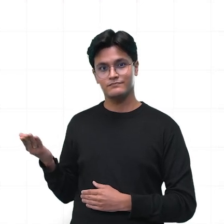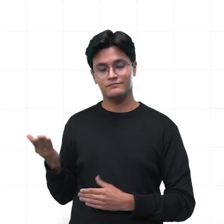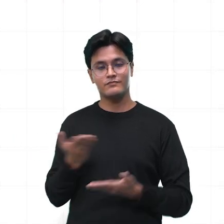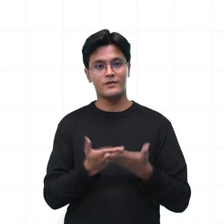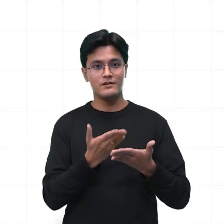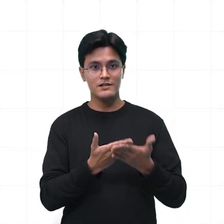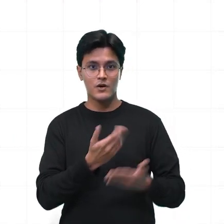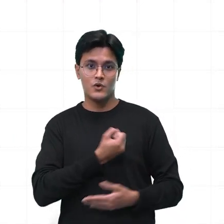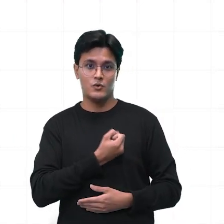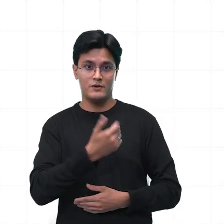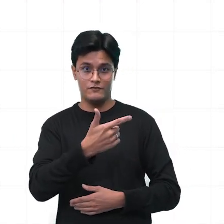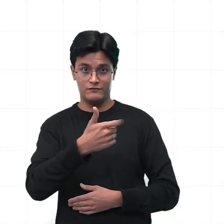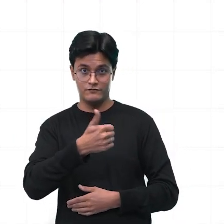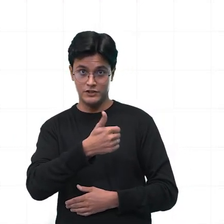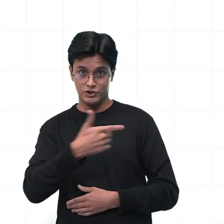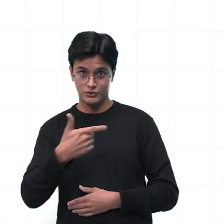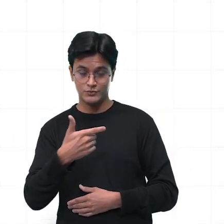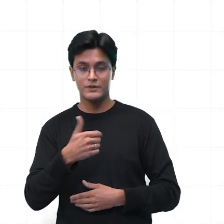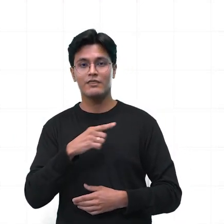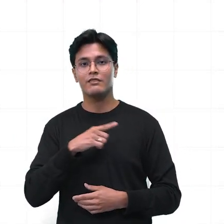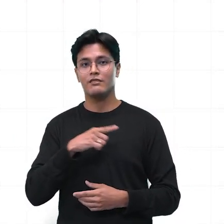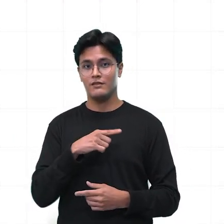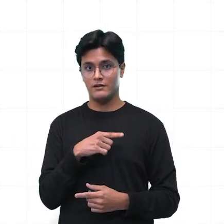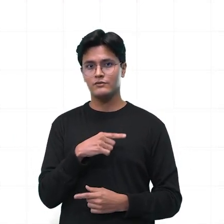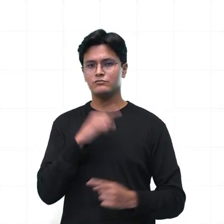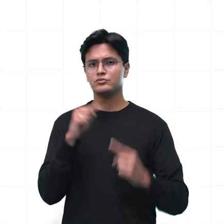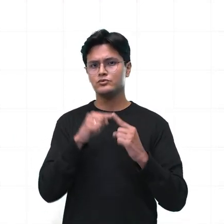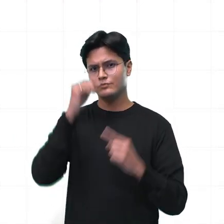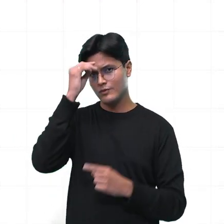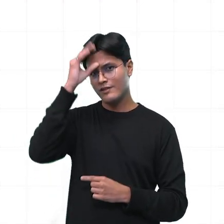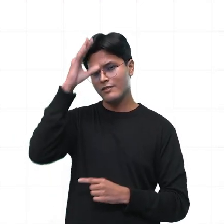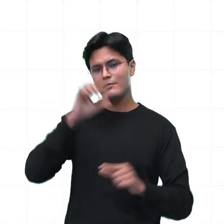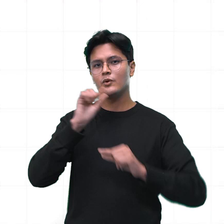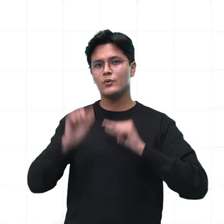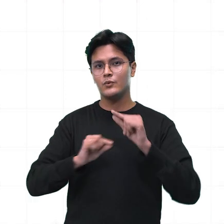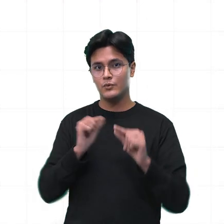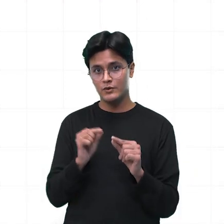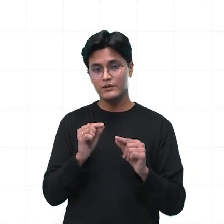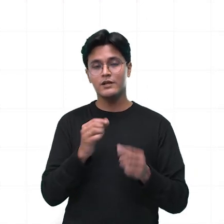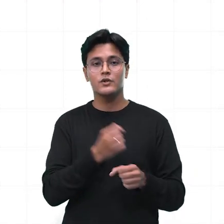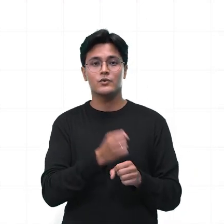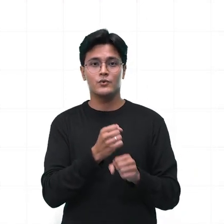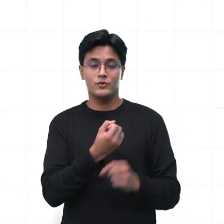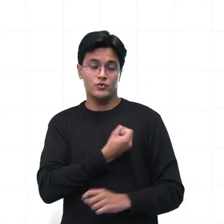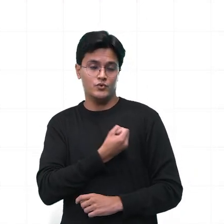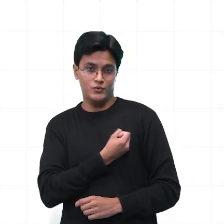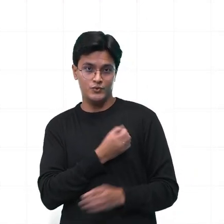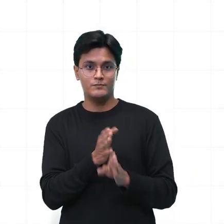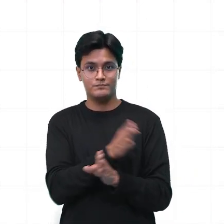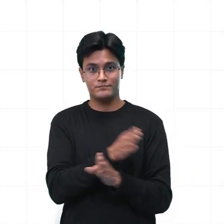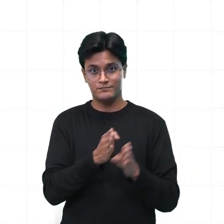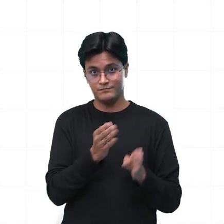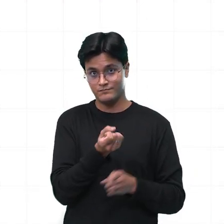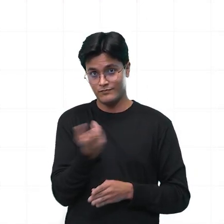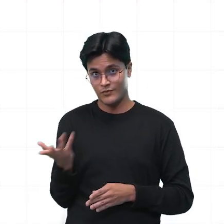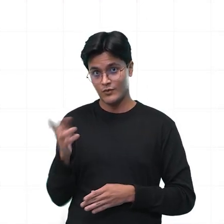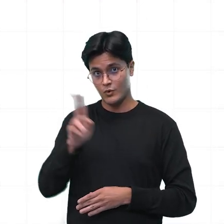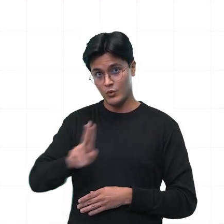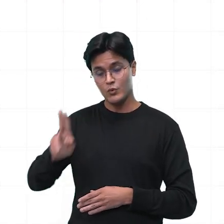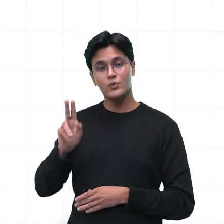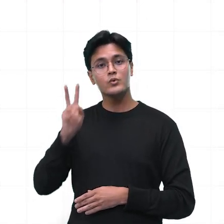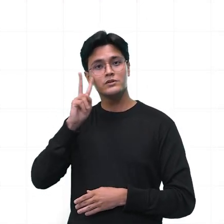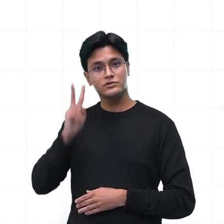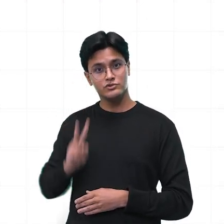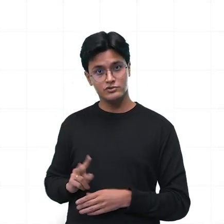21 objeto de conhecimento números inteiros uso história ordenação Associação com pontos